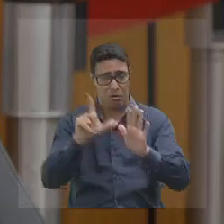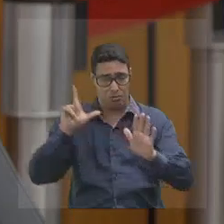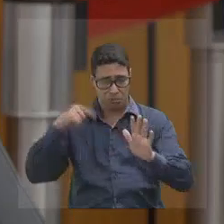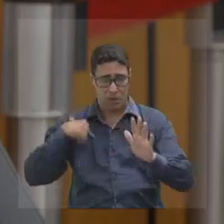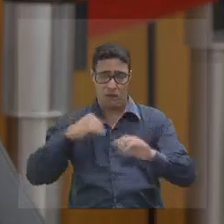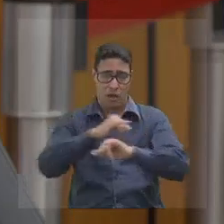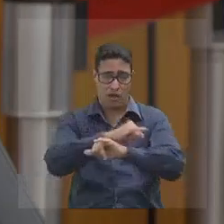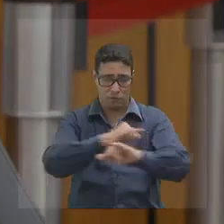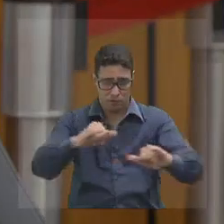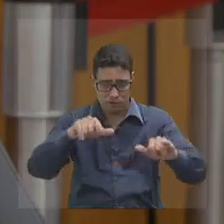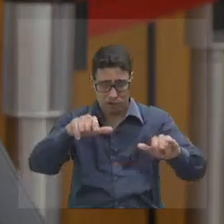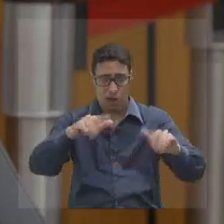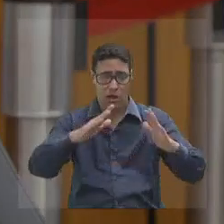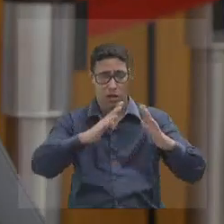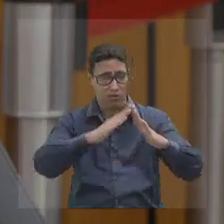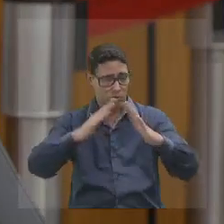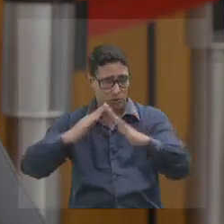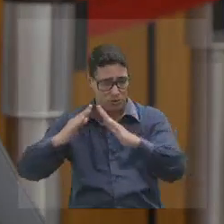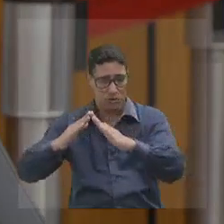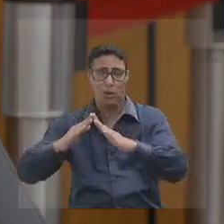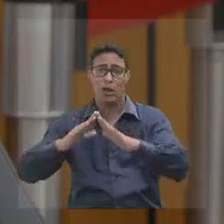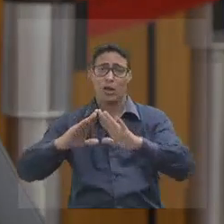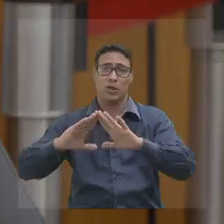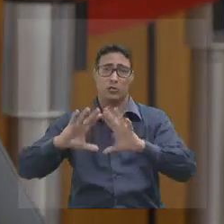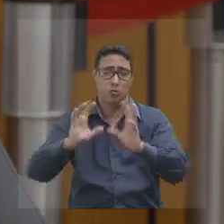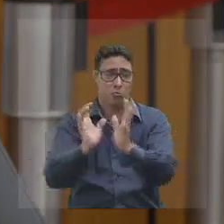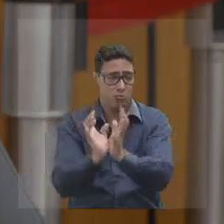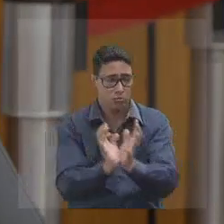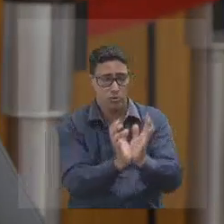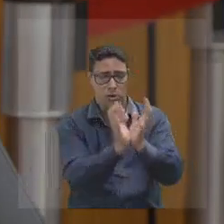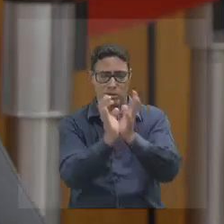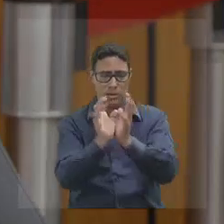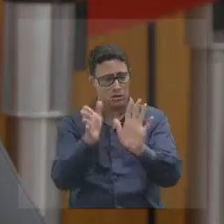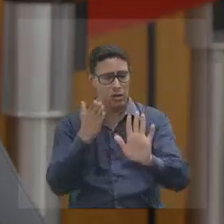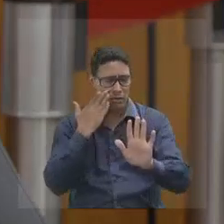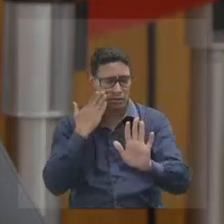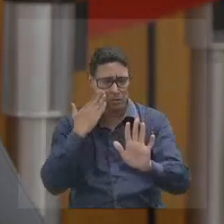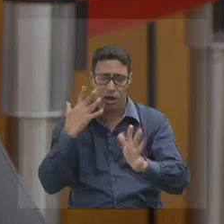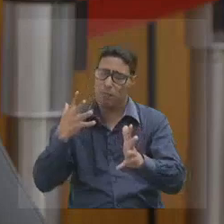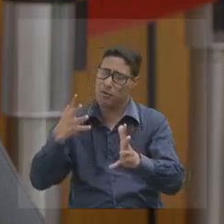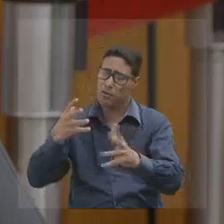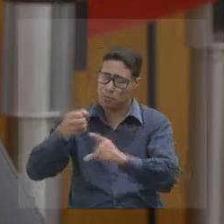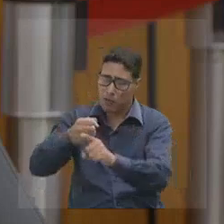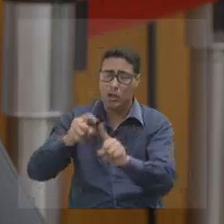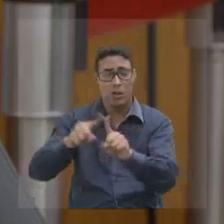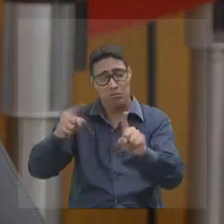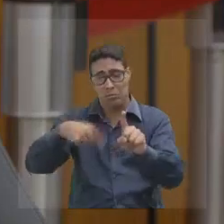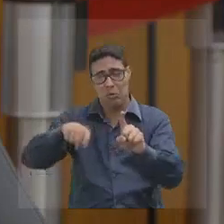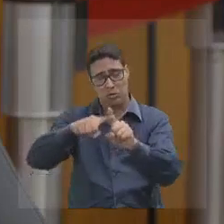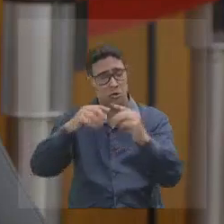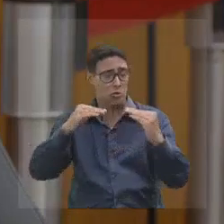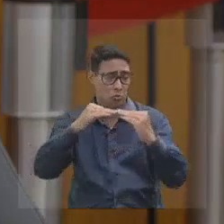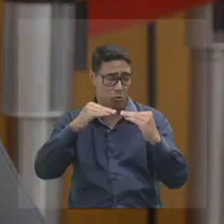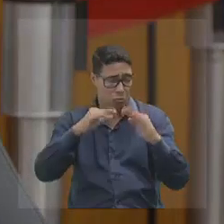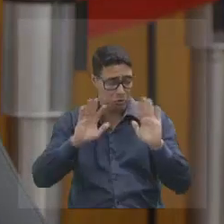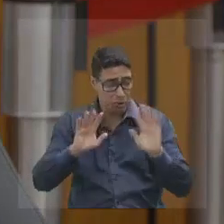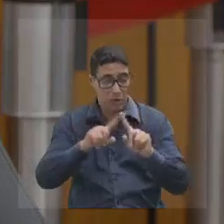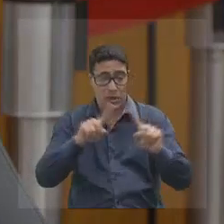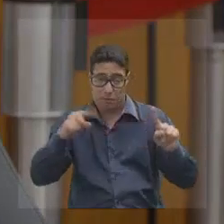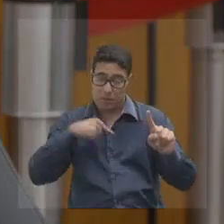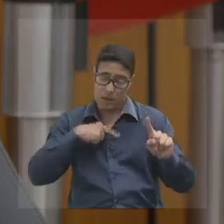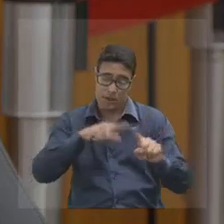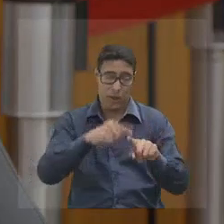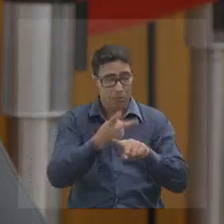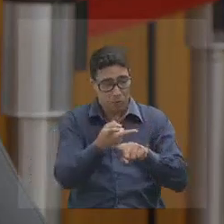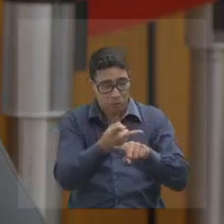comunidade pode aceitar inclusive né não a gente sabe do impacto e concordamos mas a consulta acontecer de forma